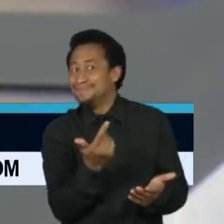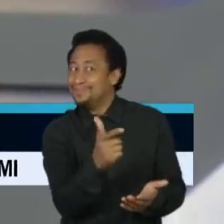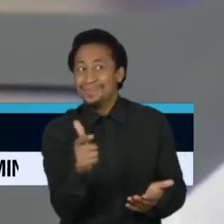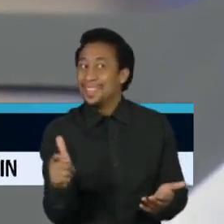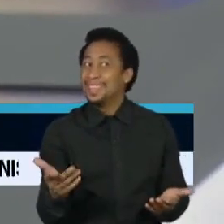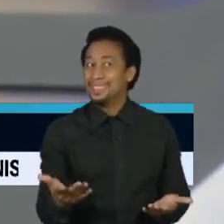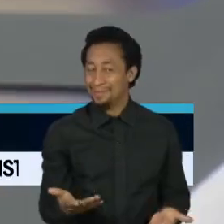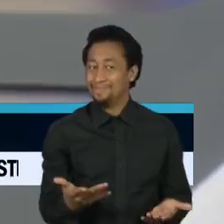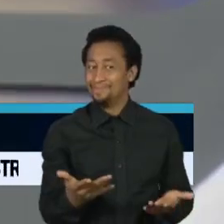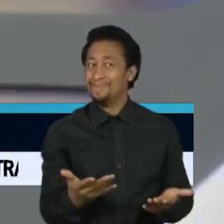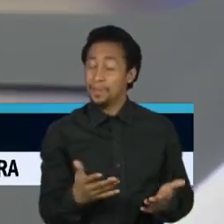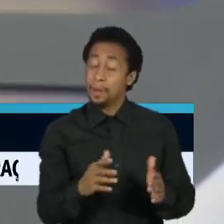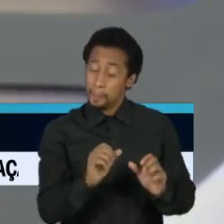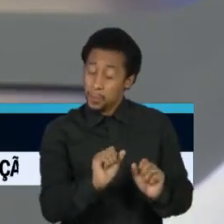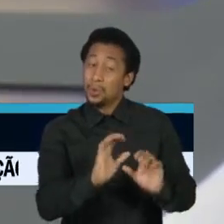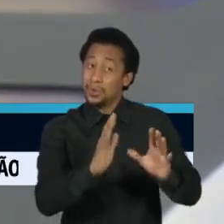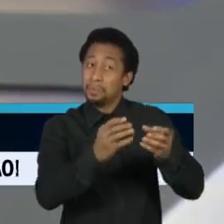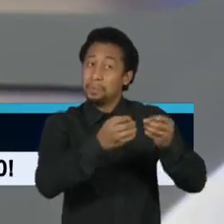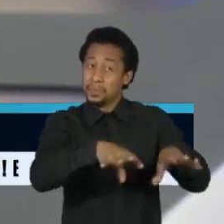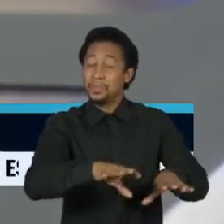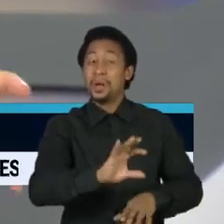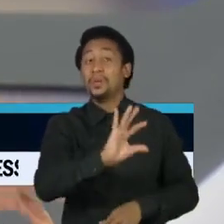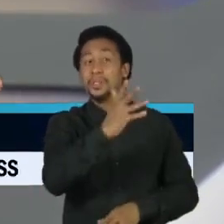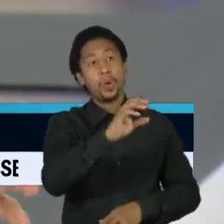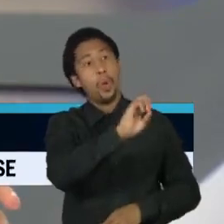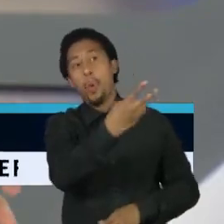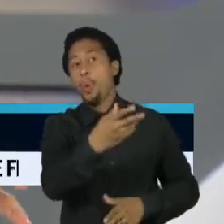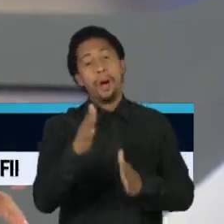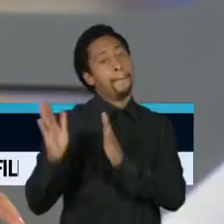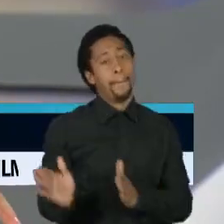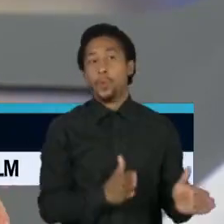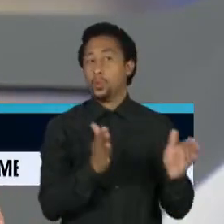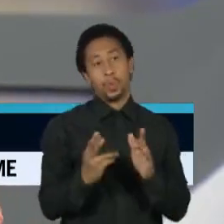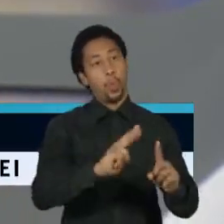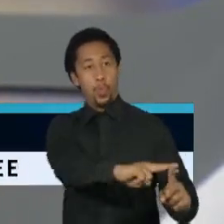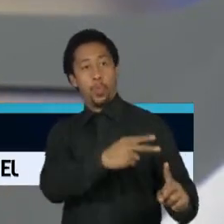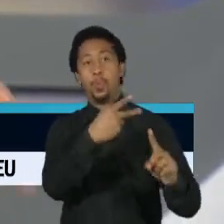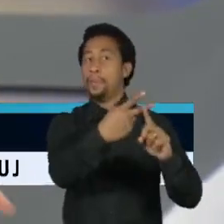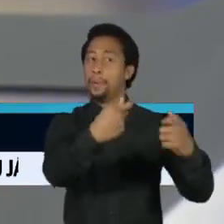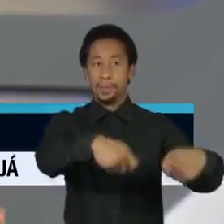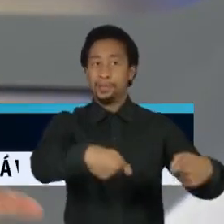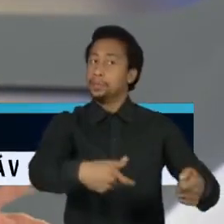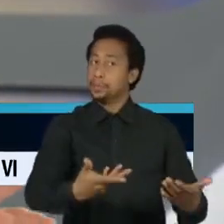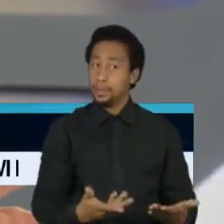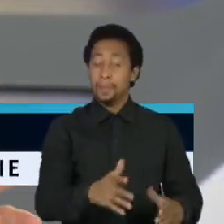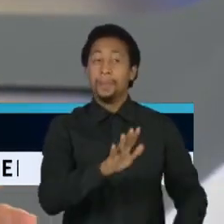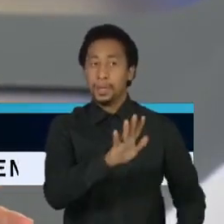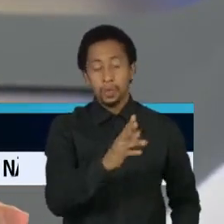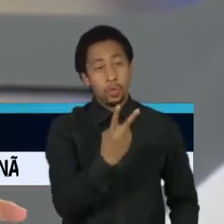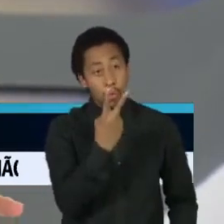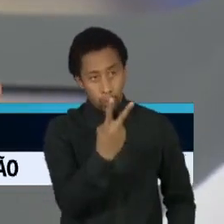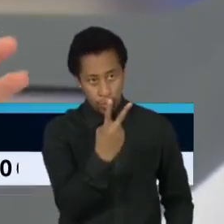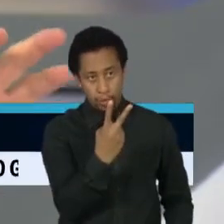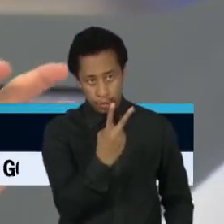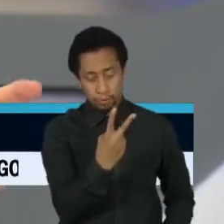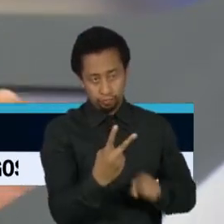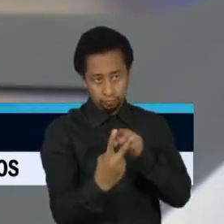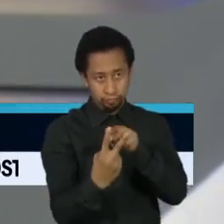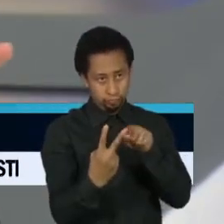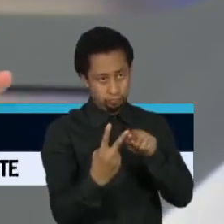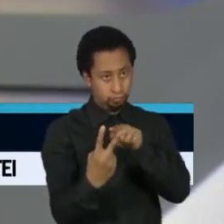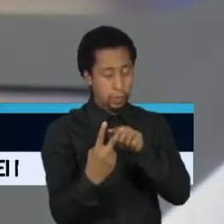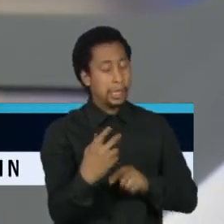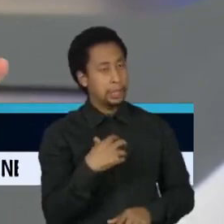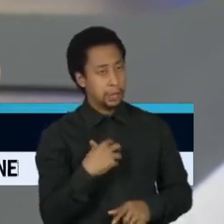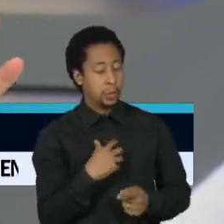sua aposta nesse segmento. Mas só para concluir, eu acho que tem uma questão importante, que tem duas maneiras de você controlar o preço de combustíveis